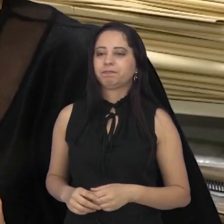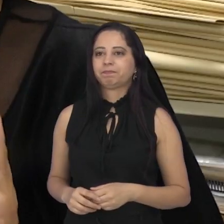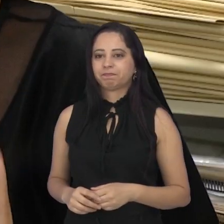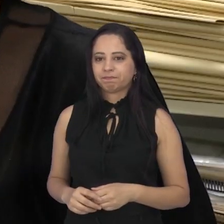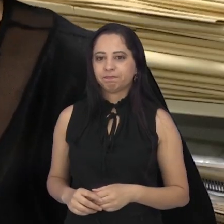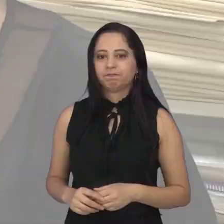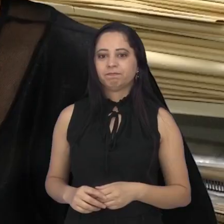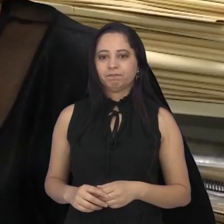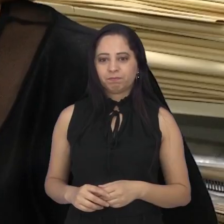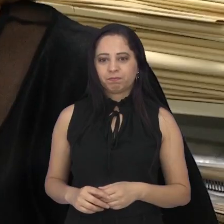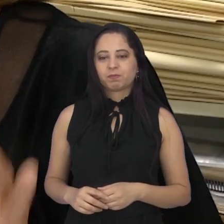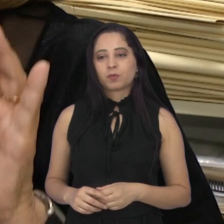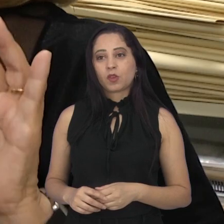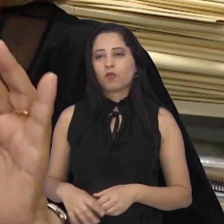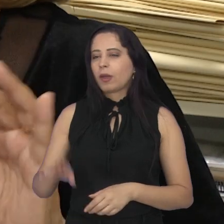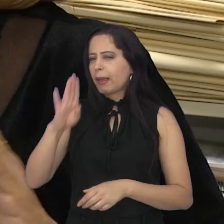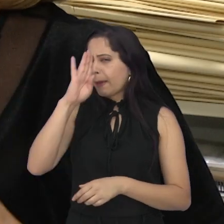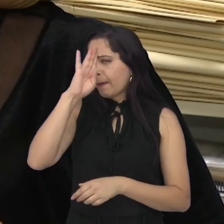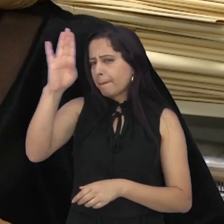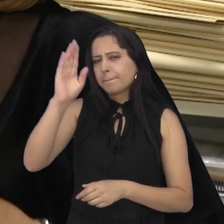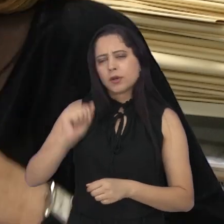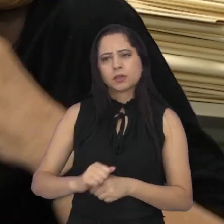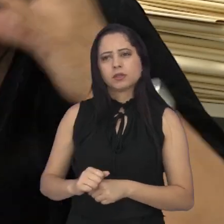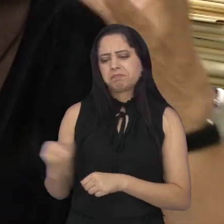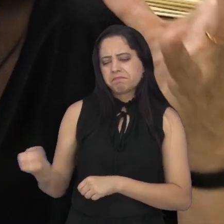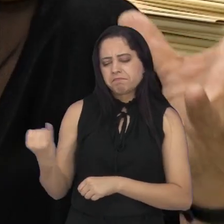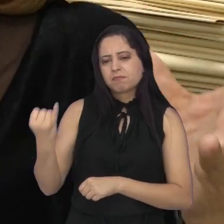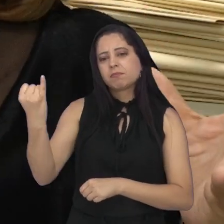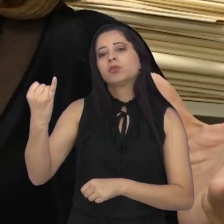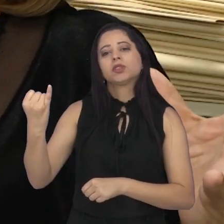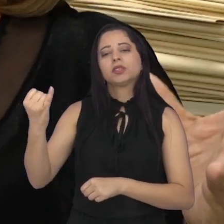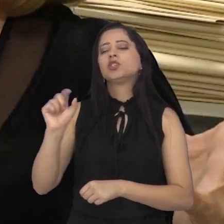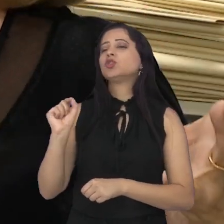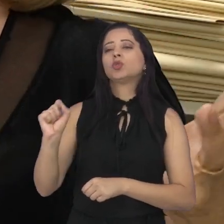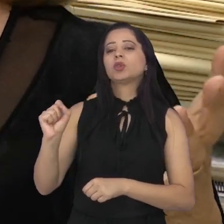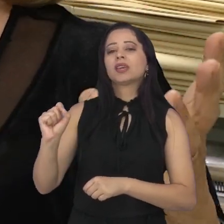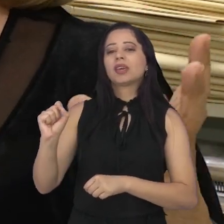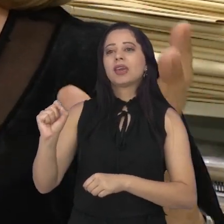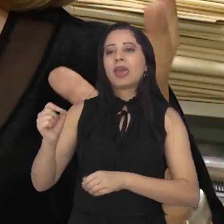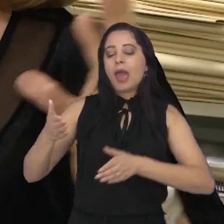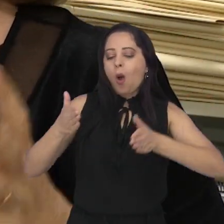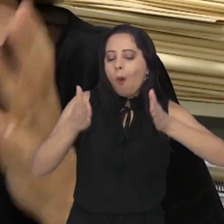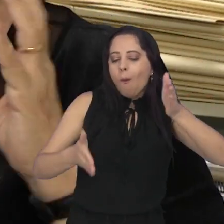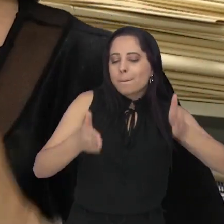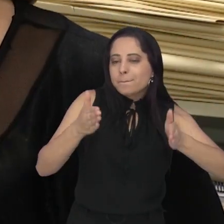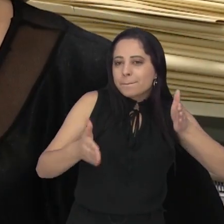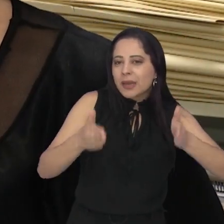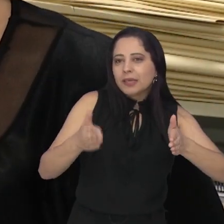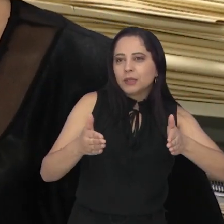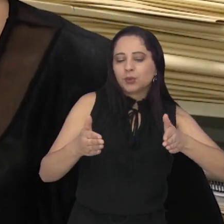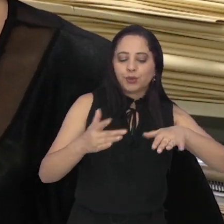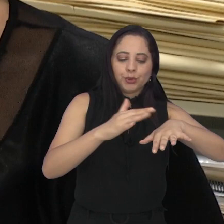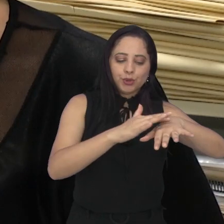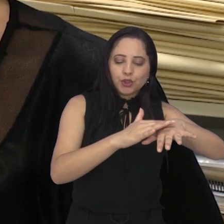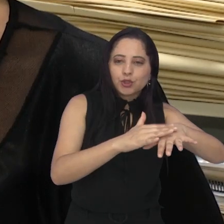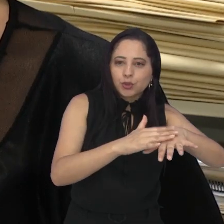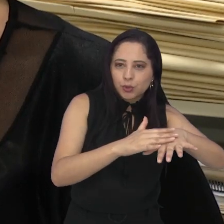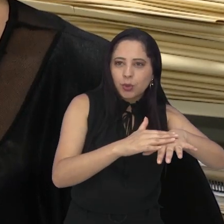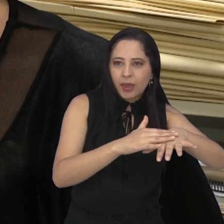Foi a peça-chave para o deslanche mesmo econômico da cidade, foi a fase